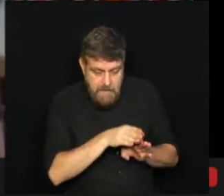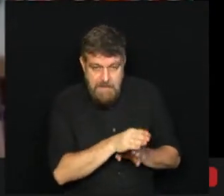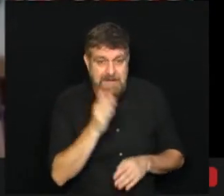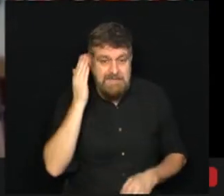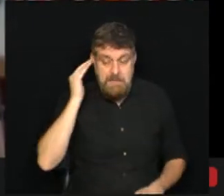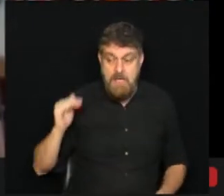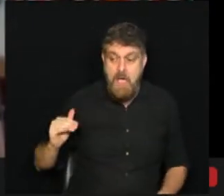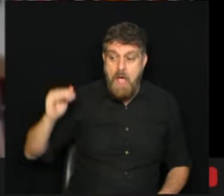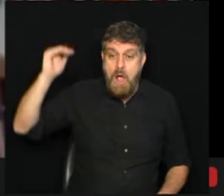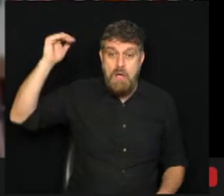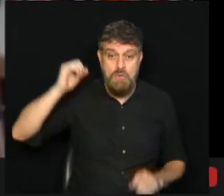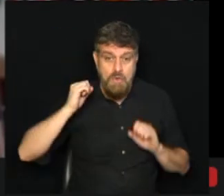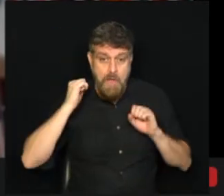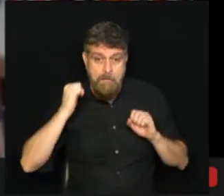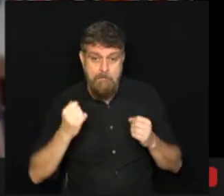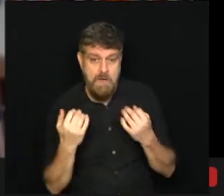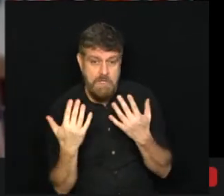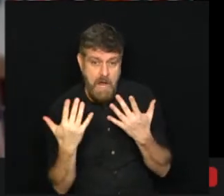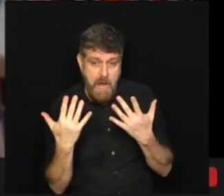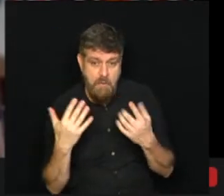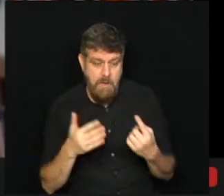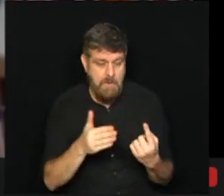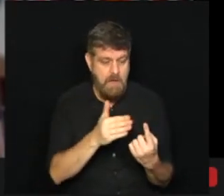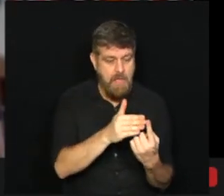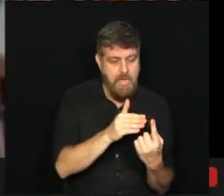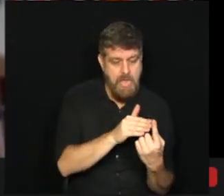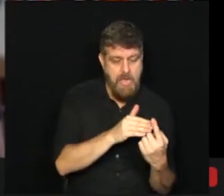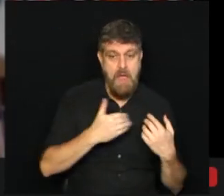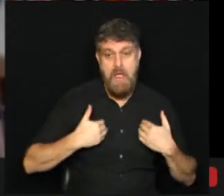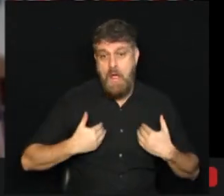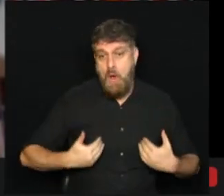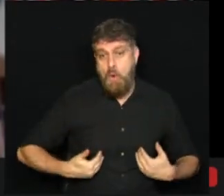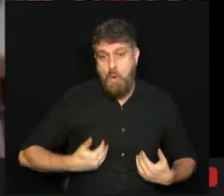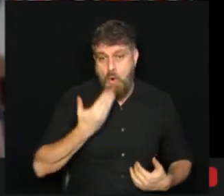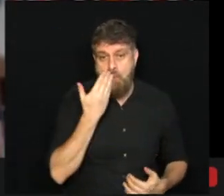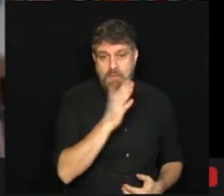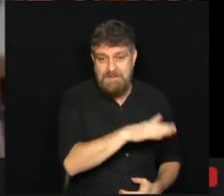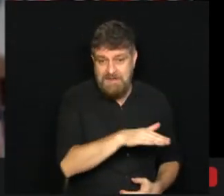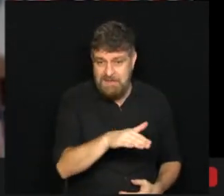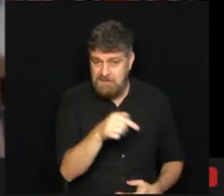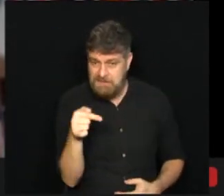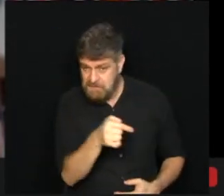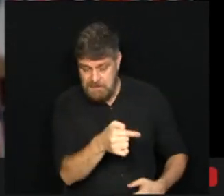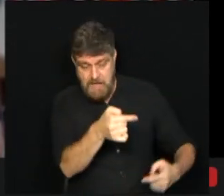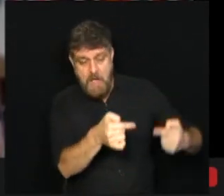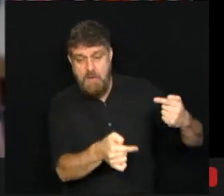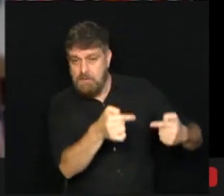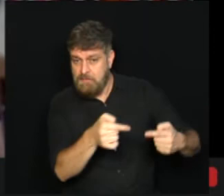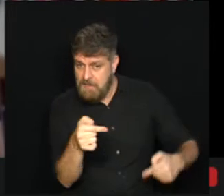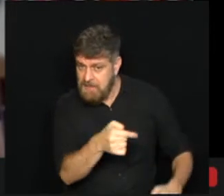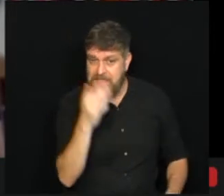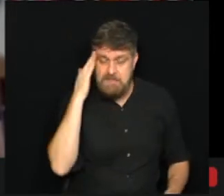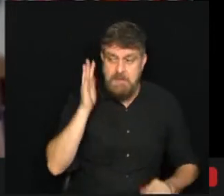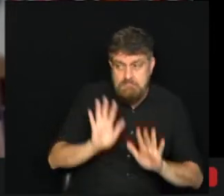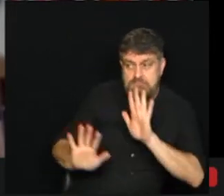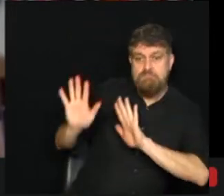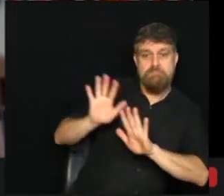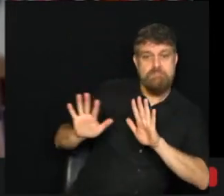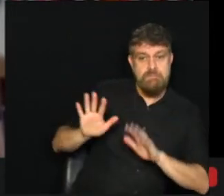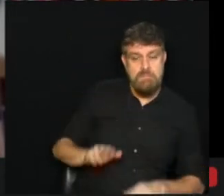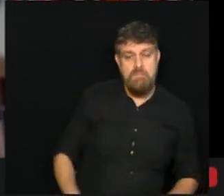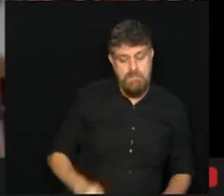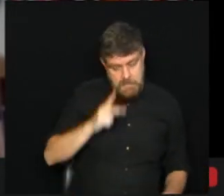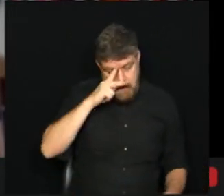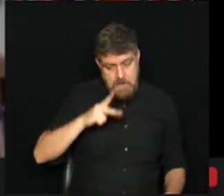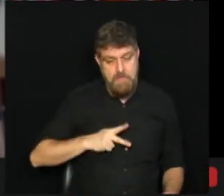adulto tem para lidar com o corpo da própria criança. Esse tipo de debate é fundamental. Então, a gente está falando aqui de uma